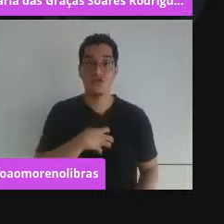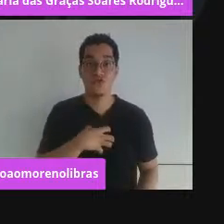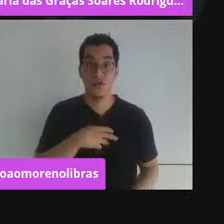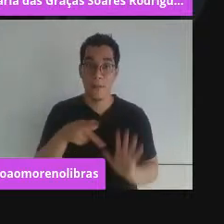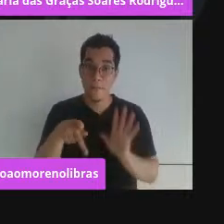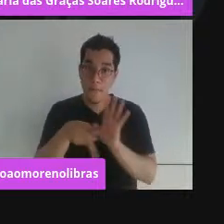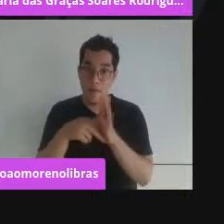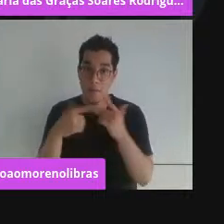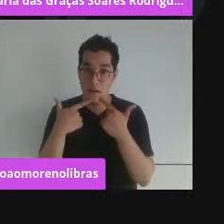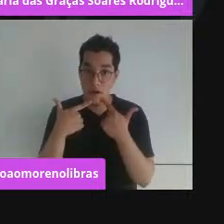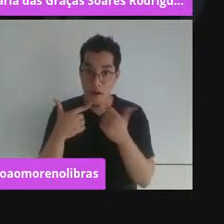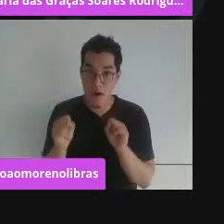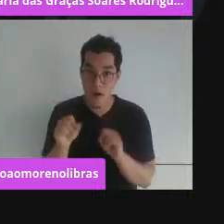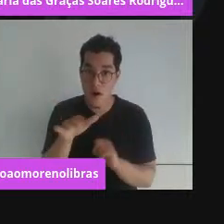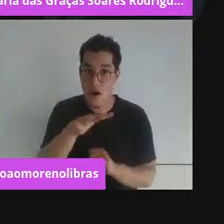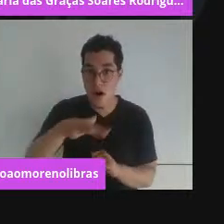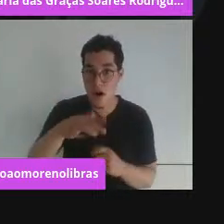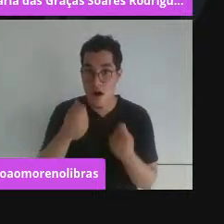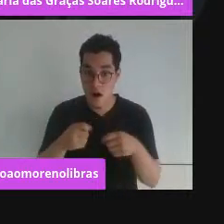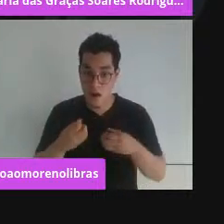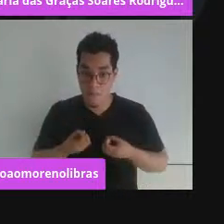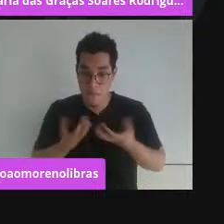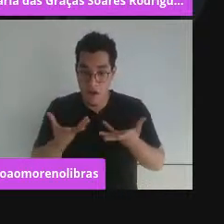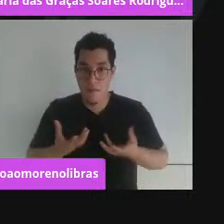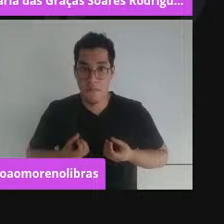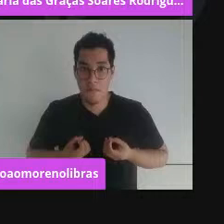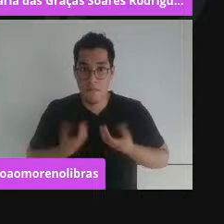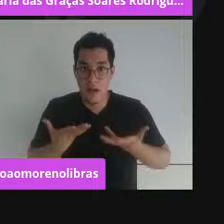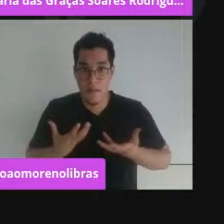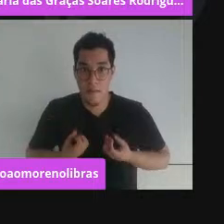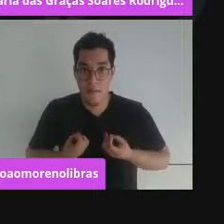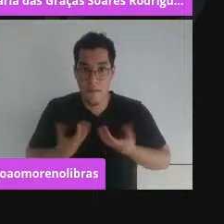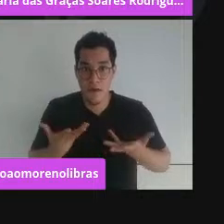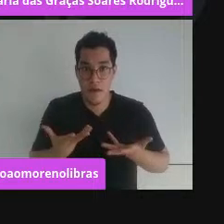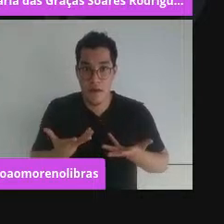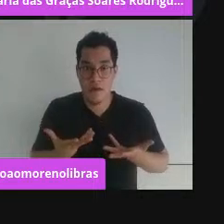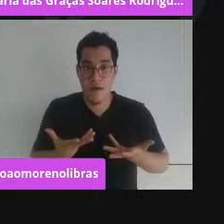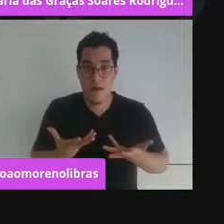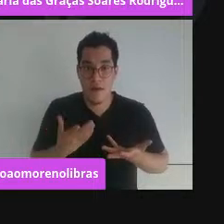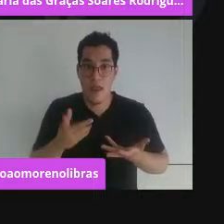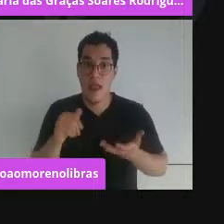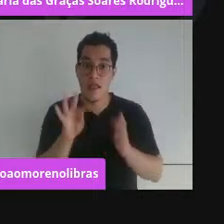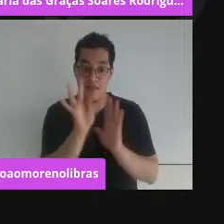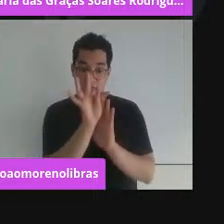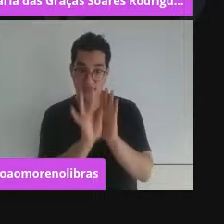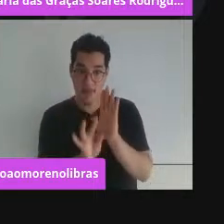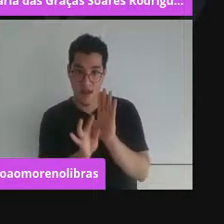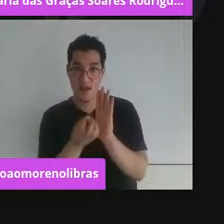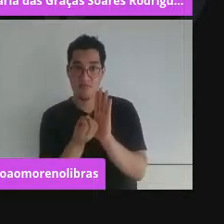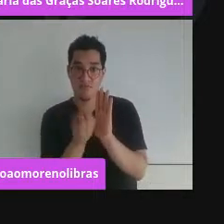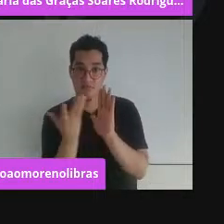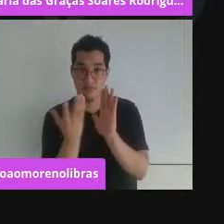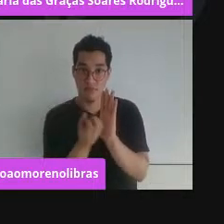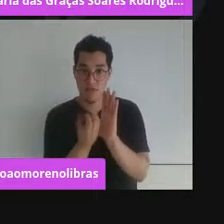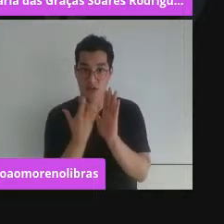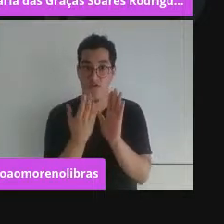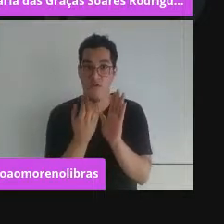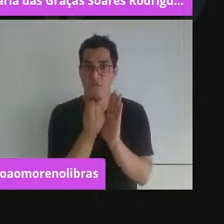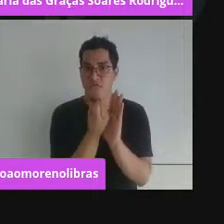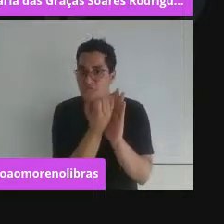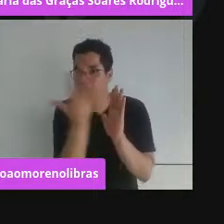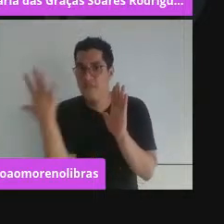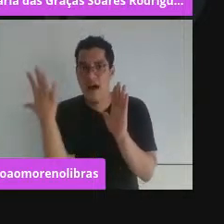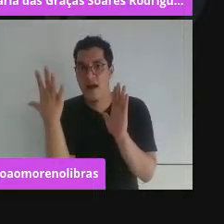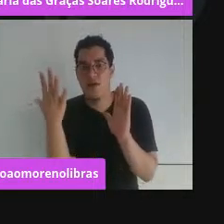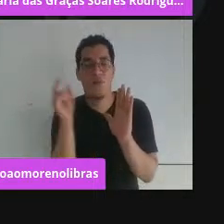e, por exemplo, a transcrição de um texto oral. Assim, o próprio texto escrito em seus múltiplos registros e estilos,